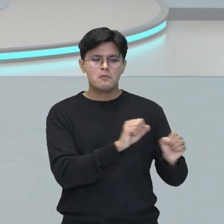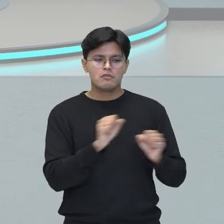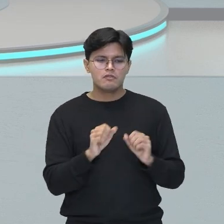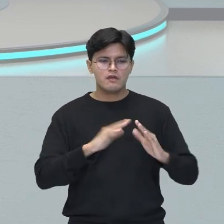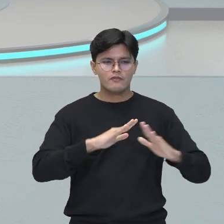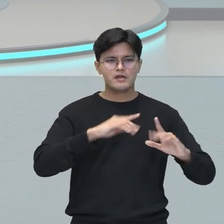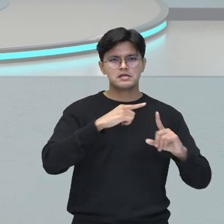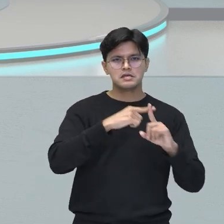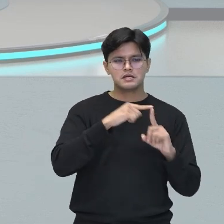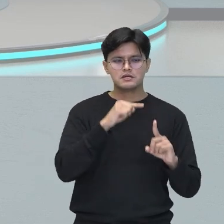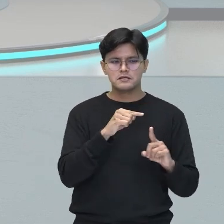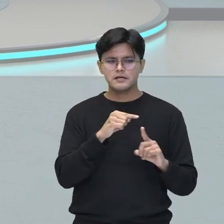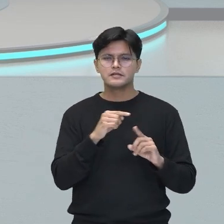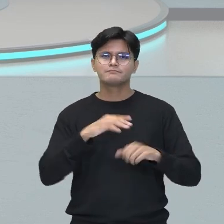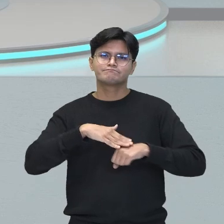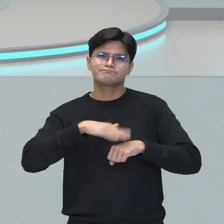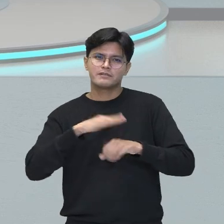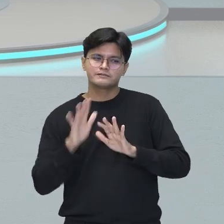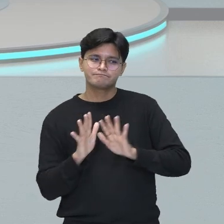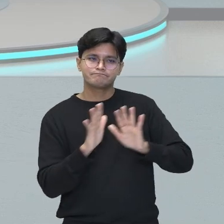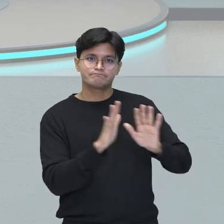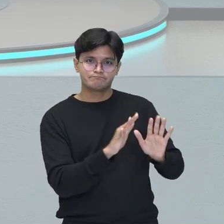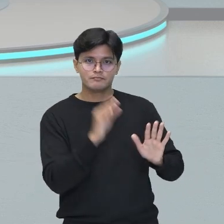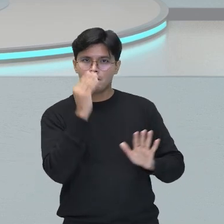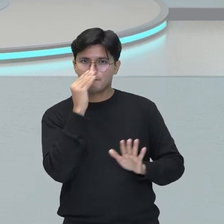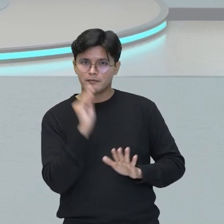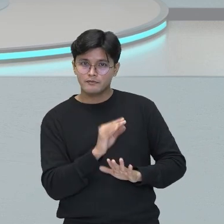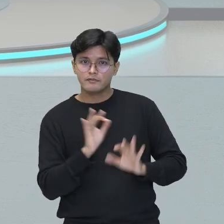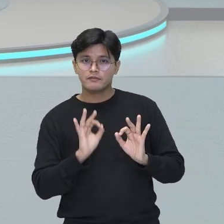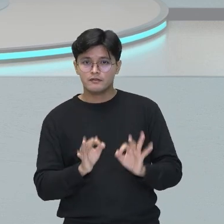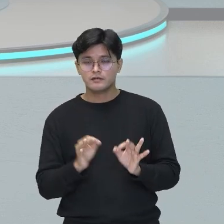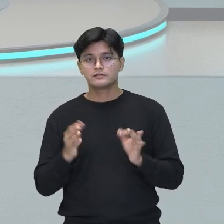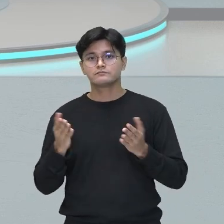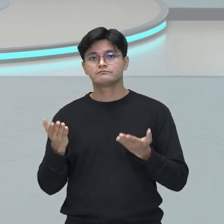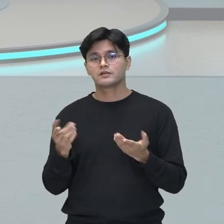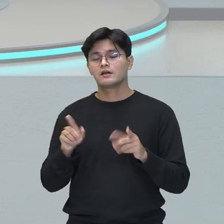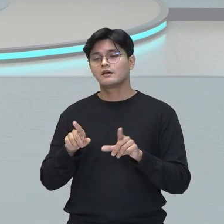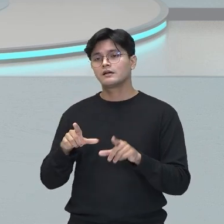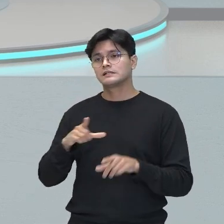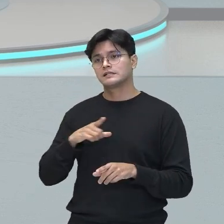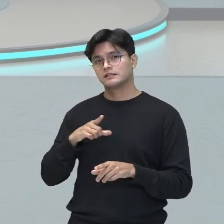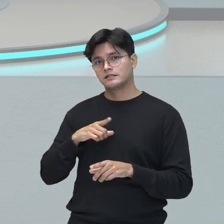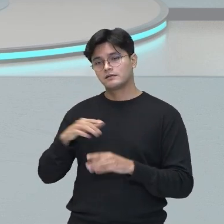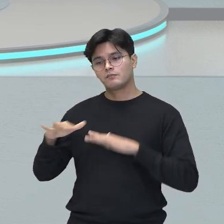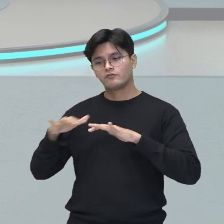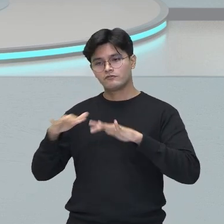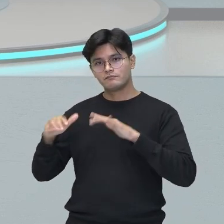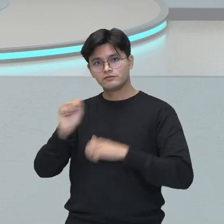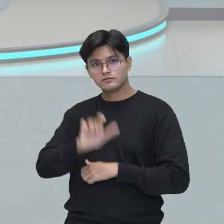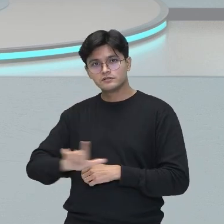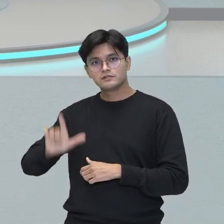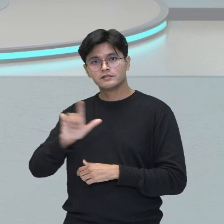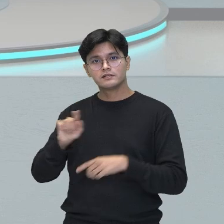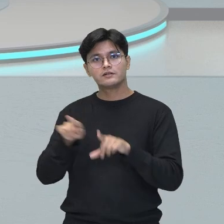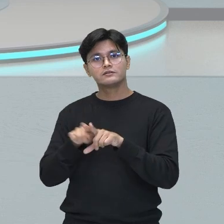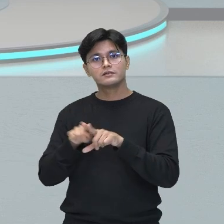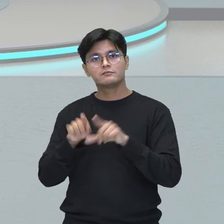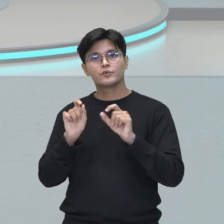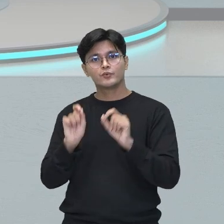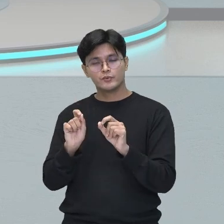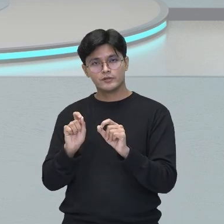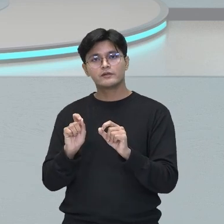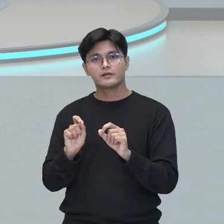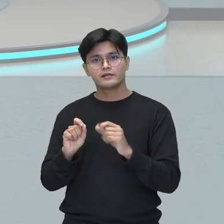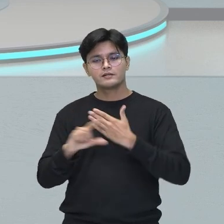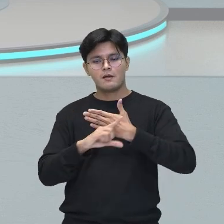também se tem movimento literário tem autores né aqueles que escrevem as obras basead em